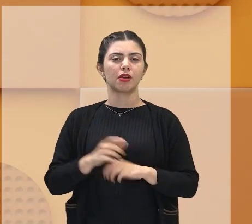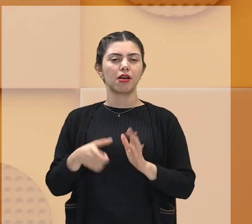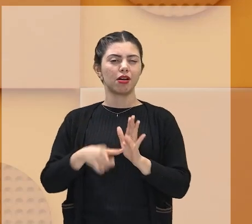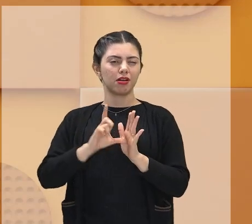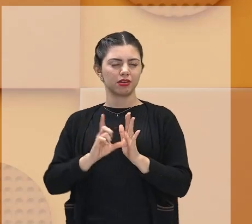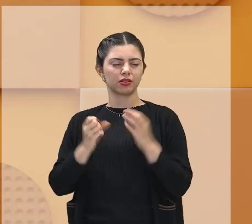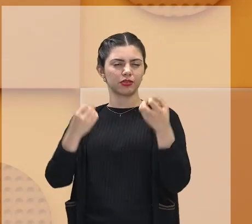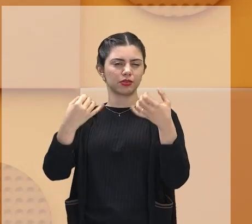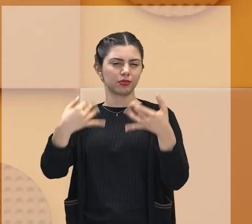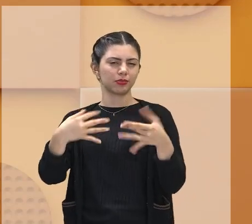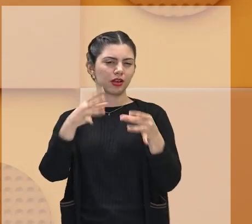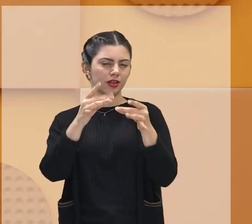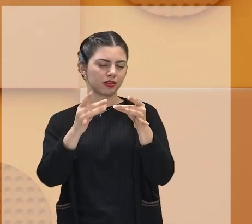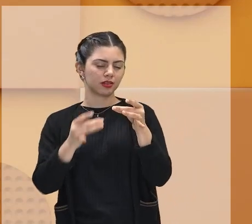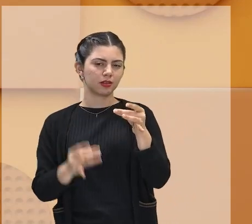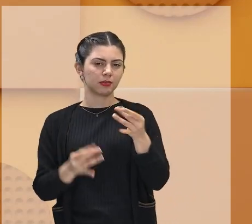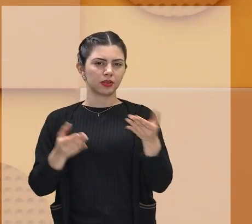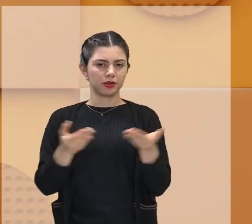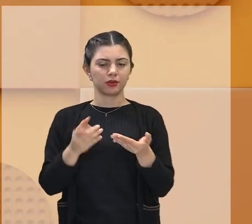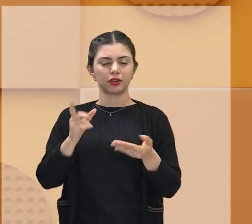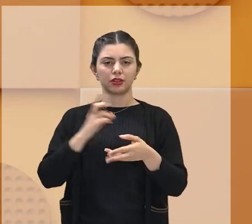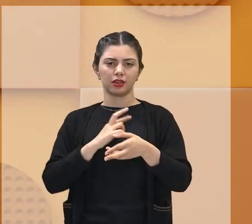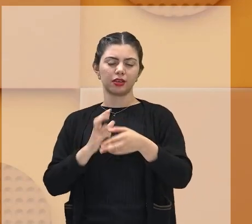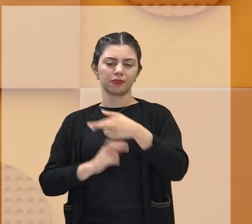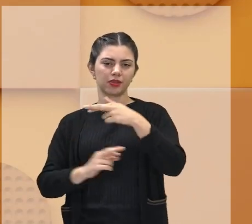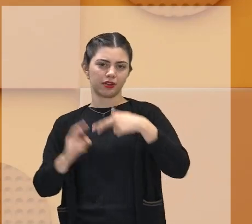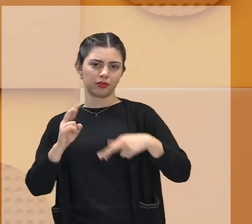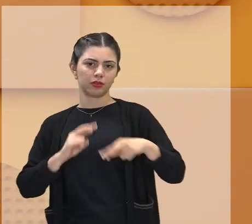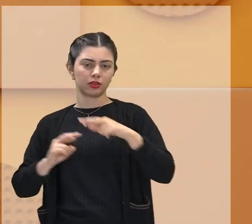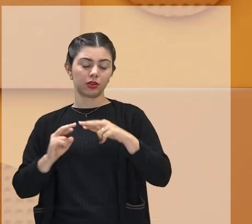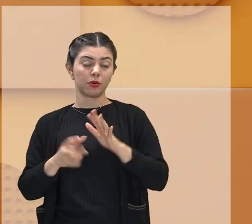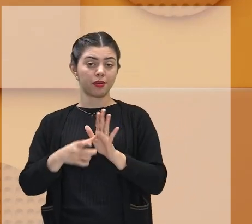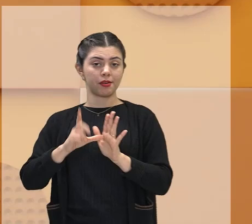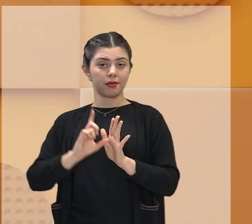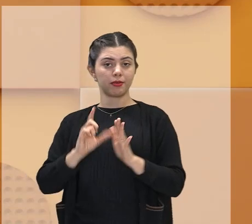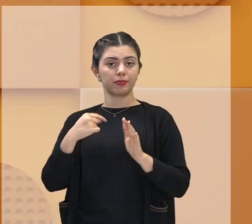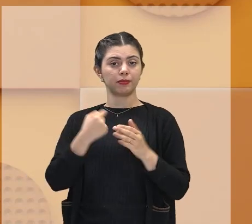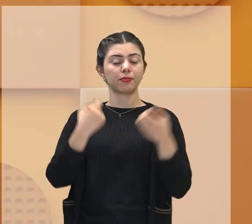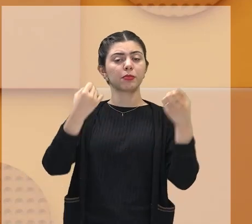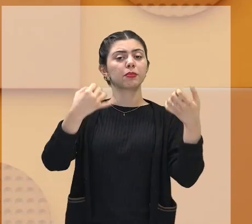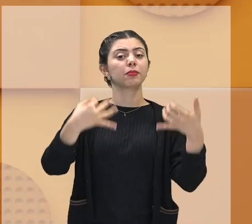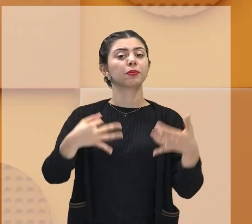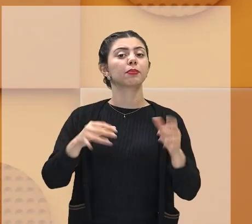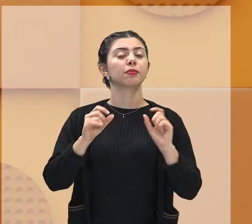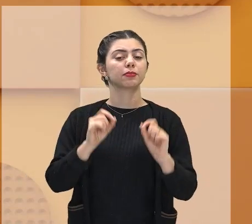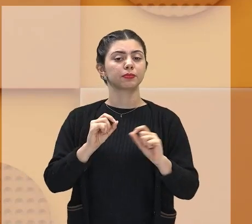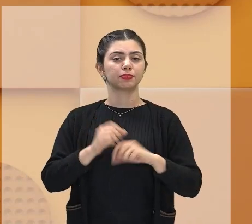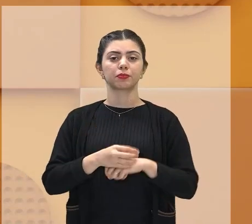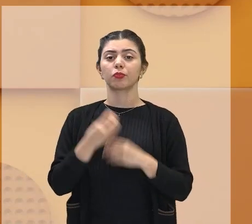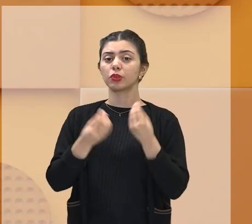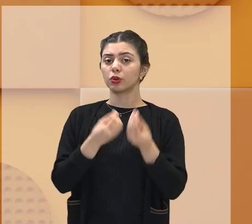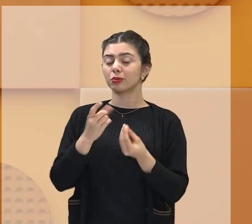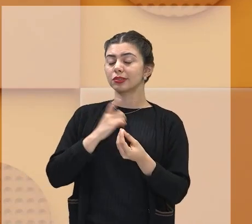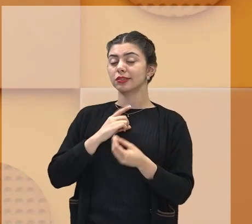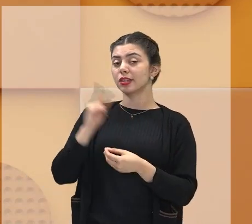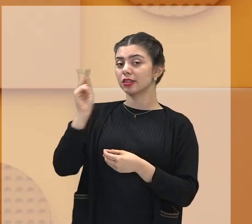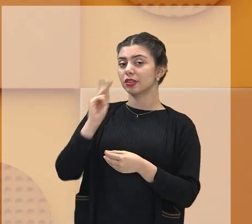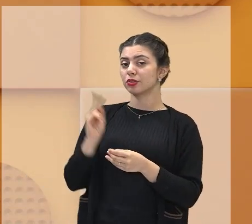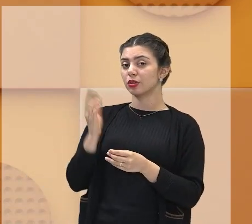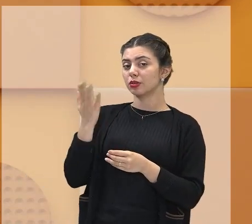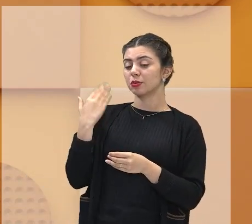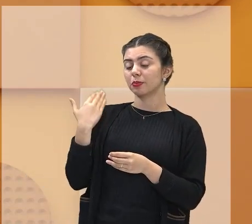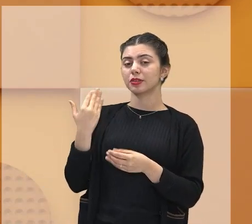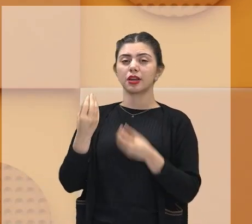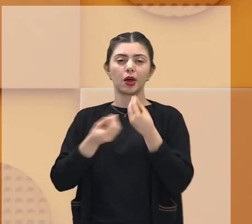tratarmos, obviamente, da Revolução em si, iremos falar sobre o contexto dessa ilha,